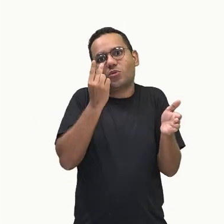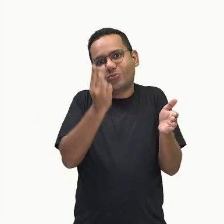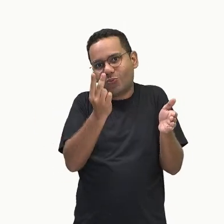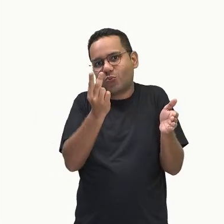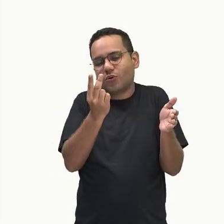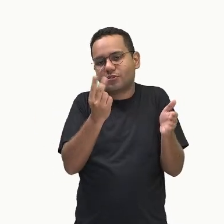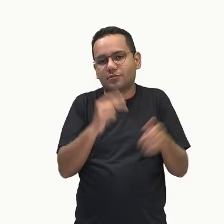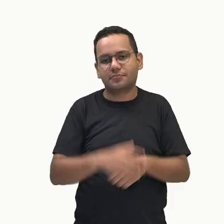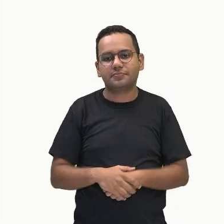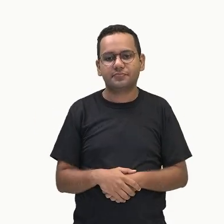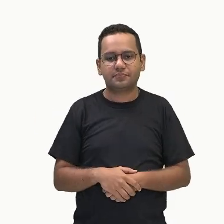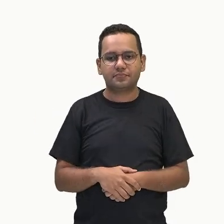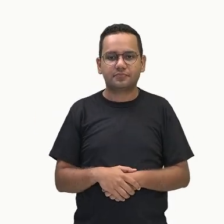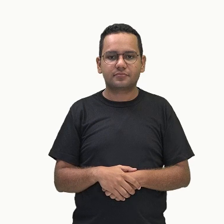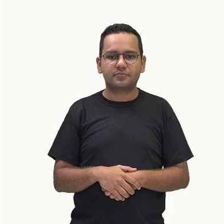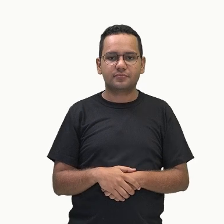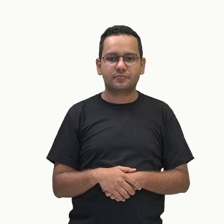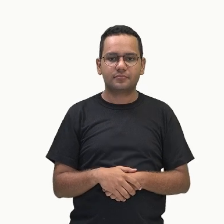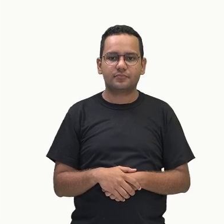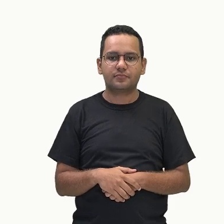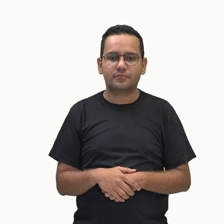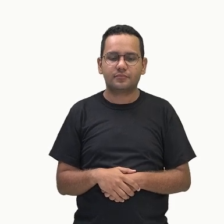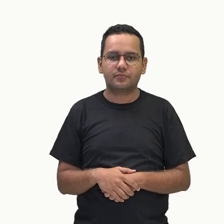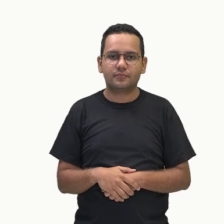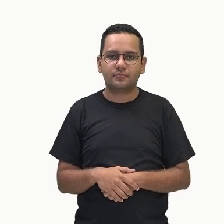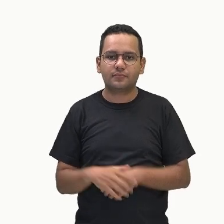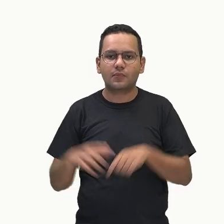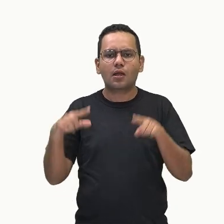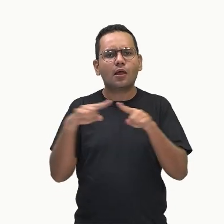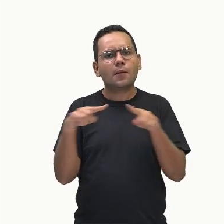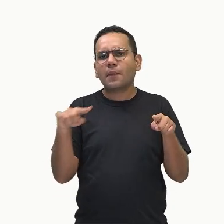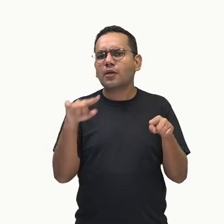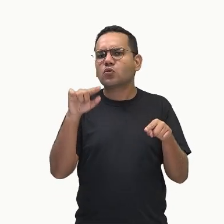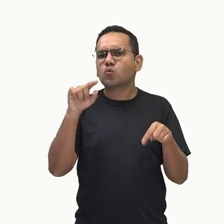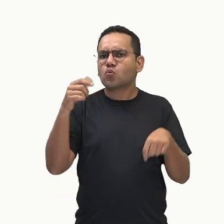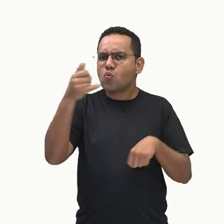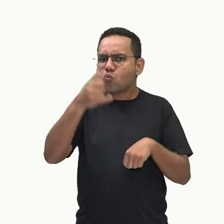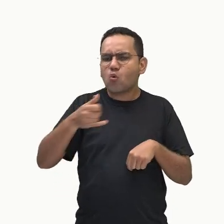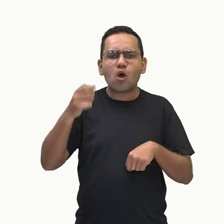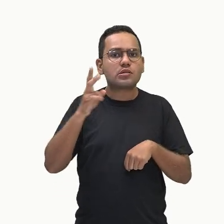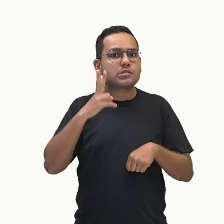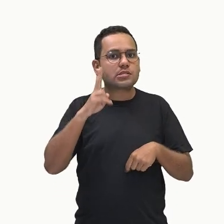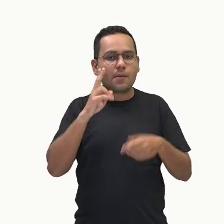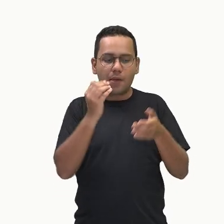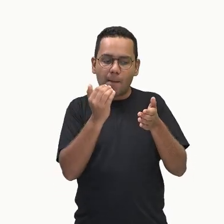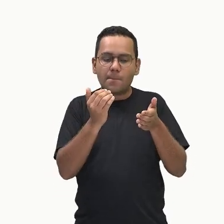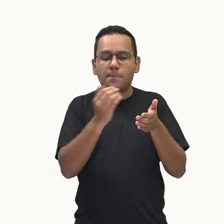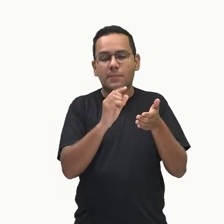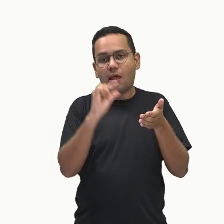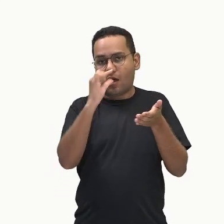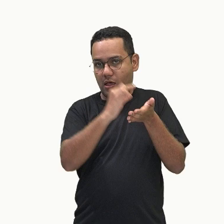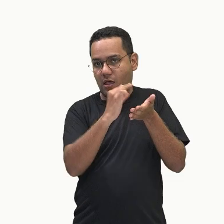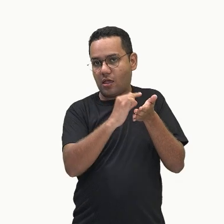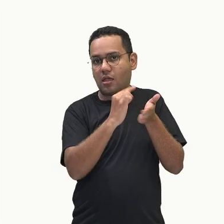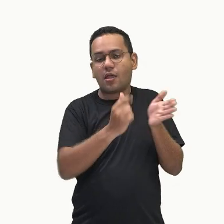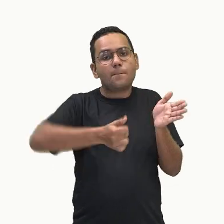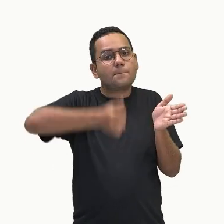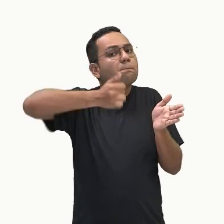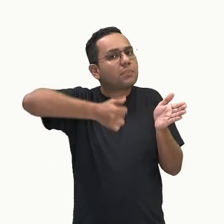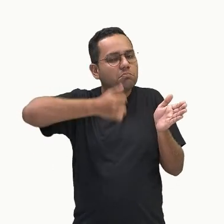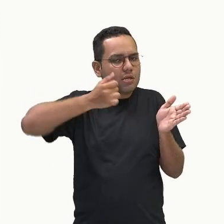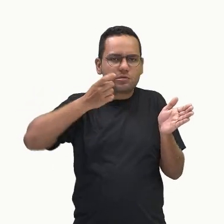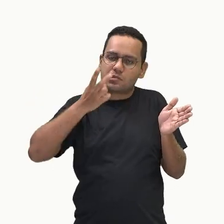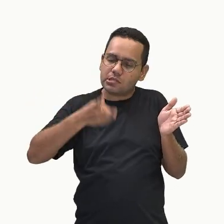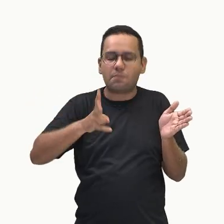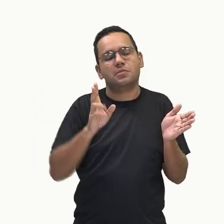que eu vou explicar daqui a pouquinho, que o óleo ele fica em cima e não é por acaso. Tem um motivo para o óleo ficar posicionado